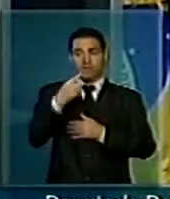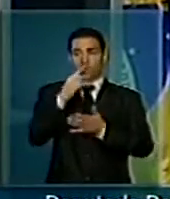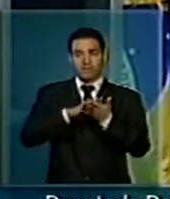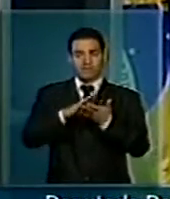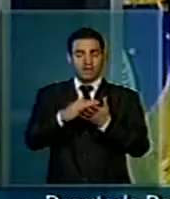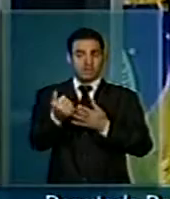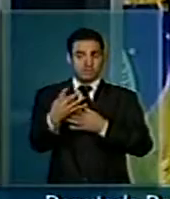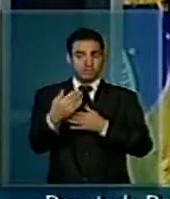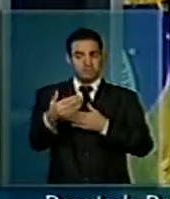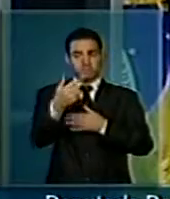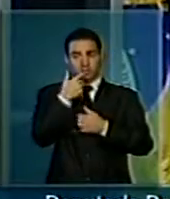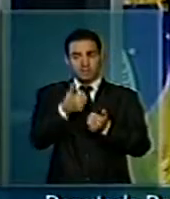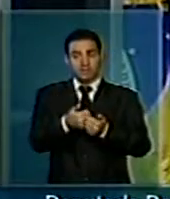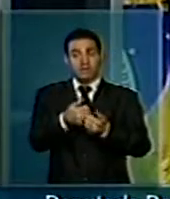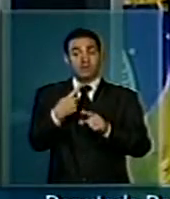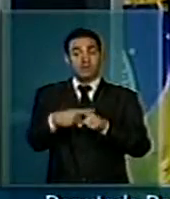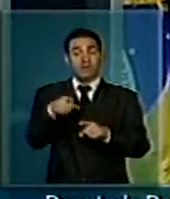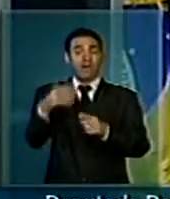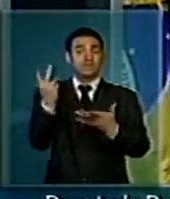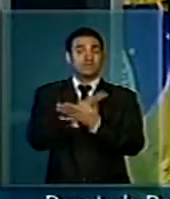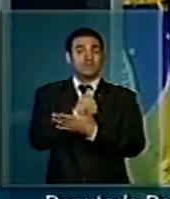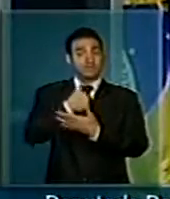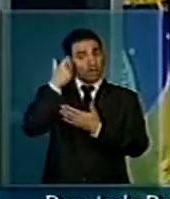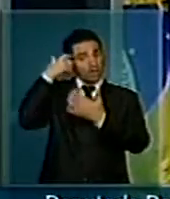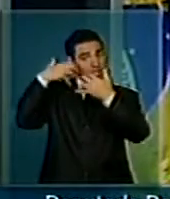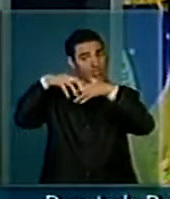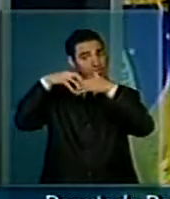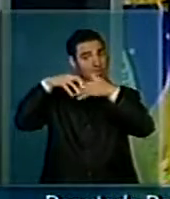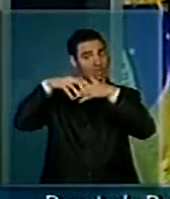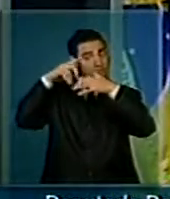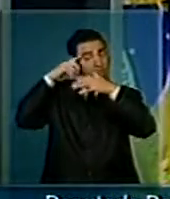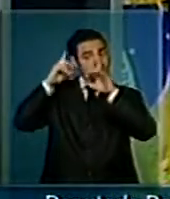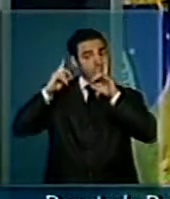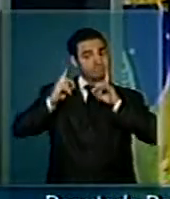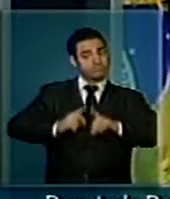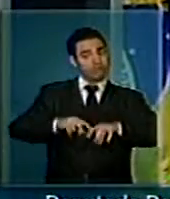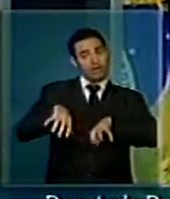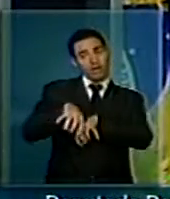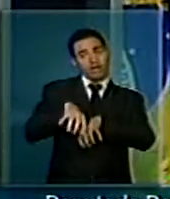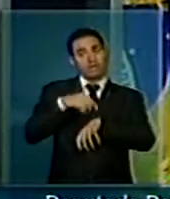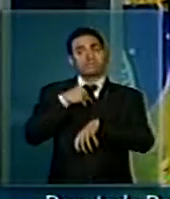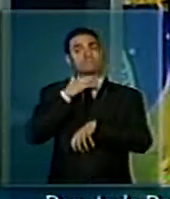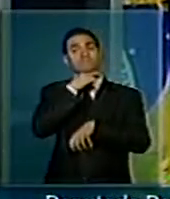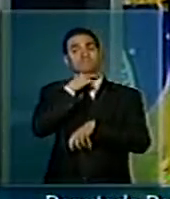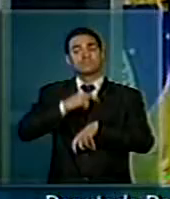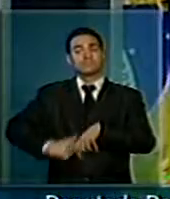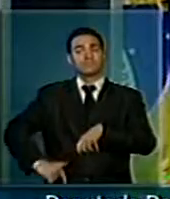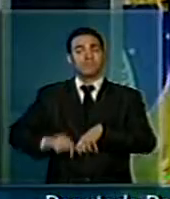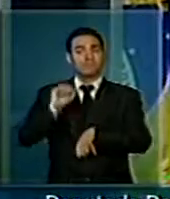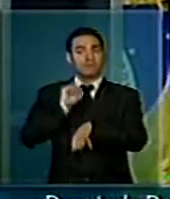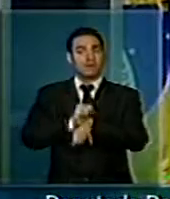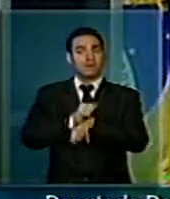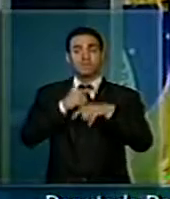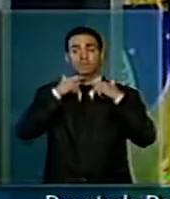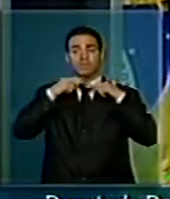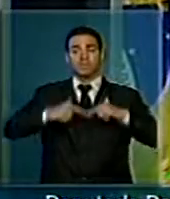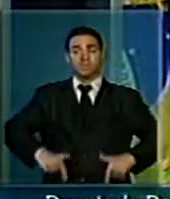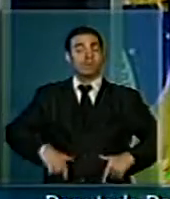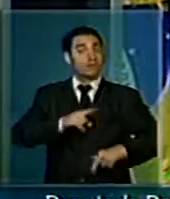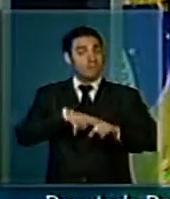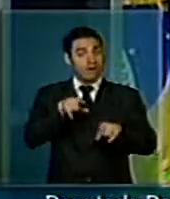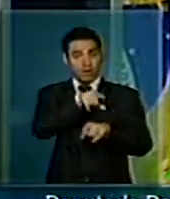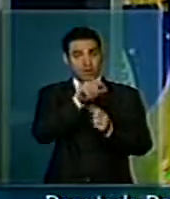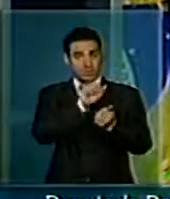anos, que uma lesão no cérebro fez tetraplégica. Mas ela, com a sua mãezinha ali